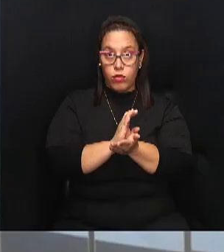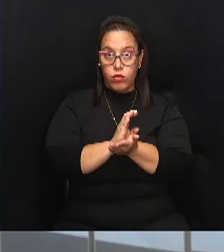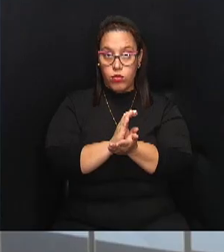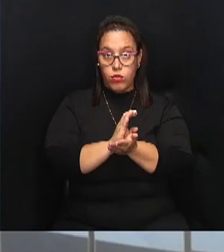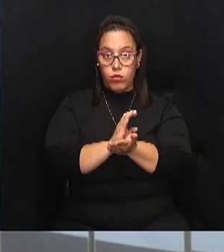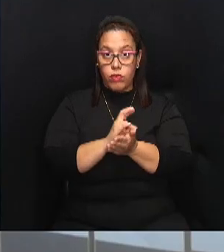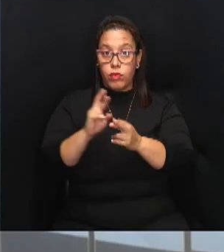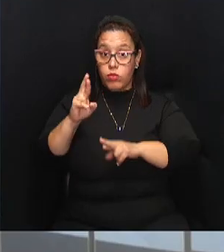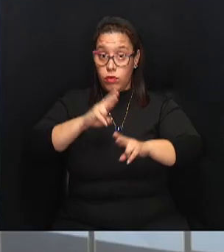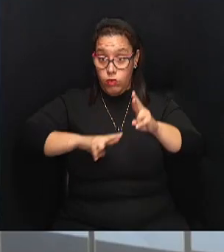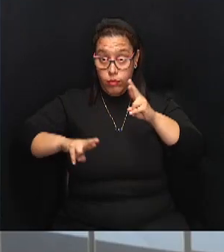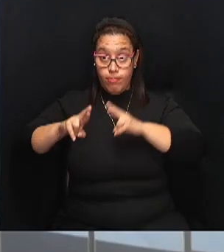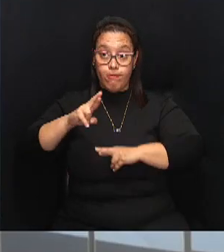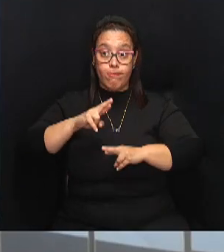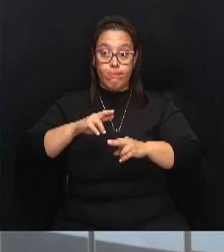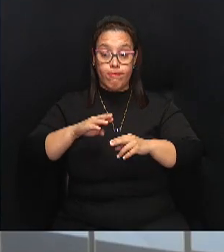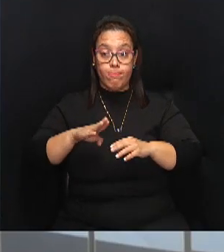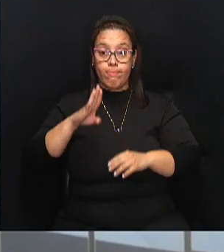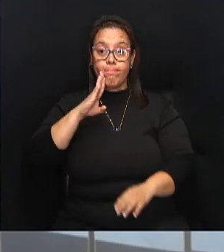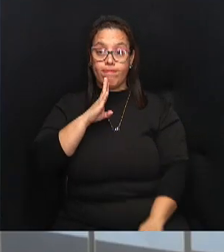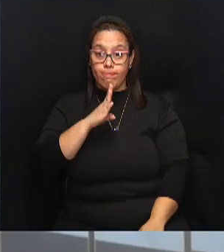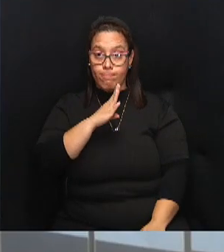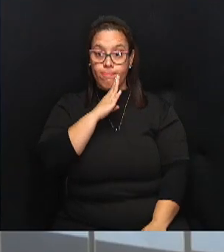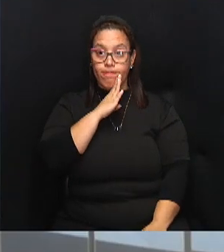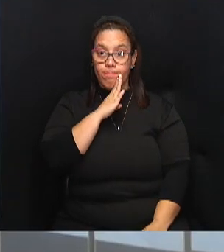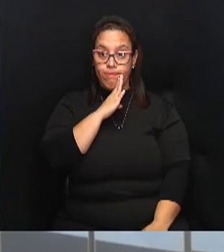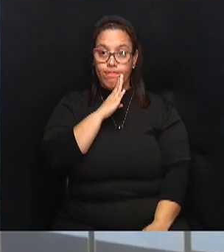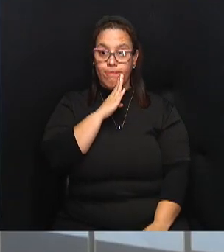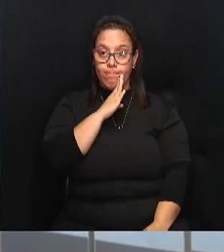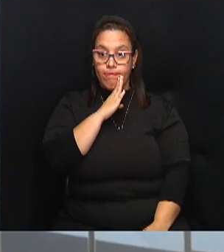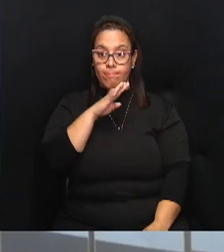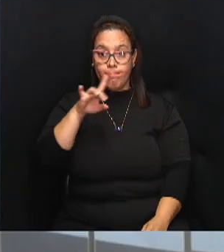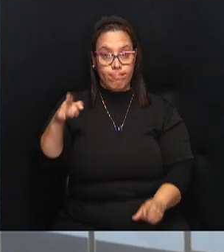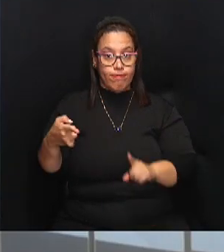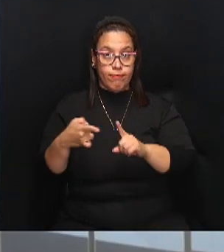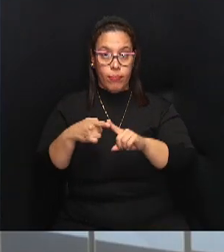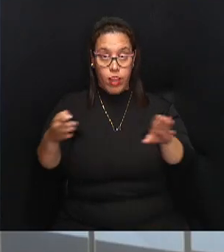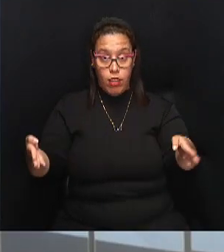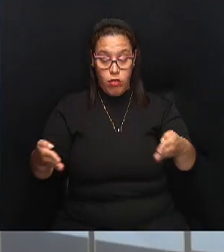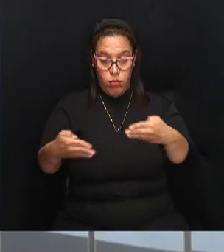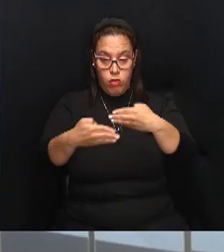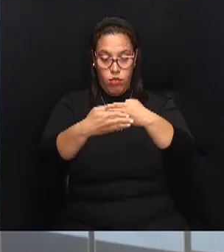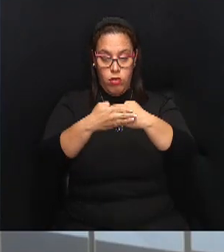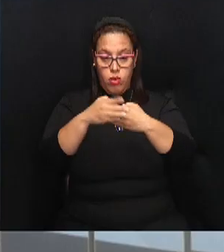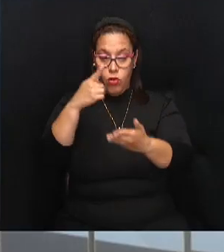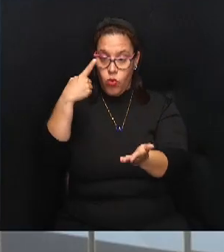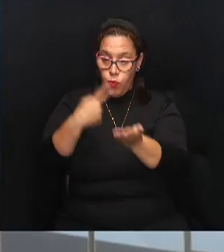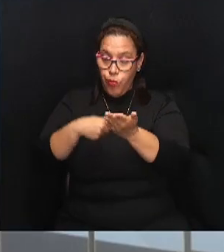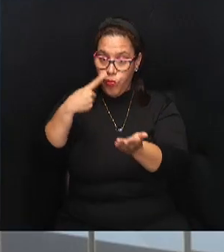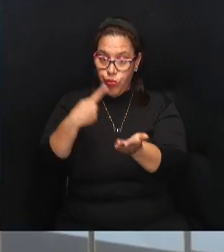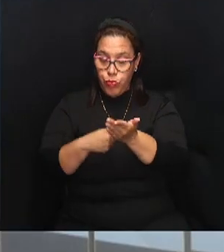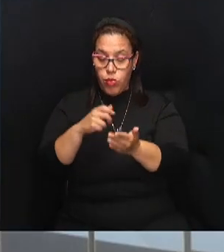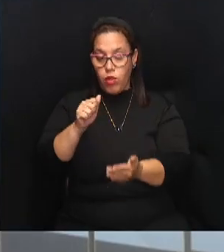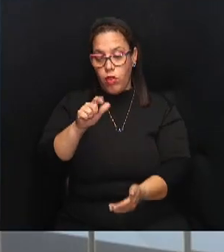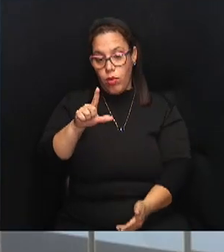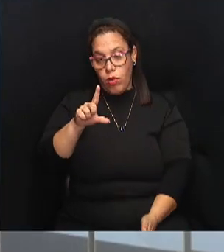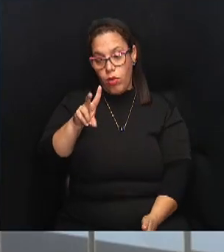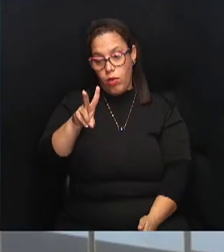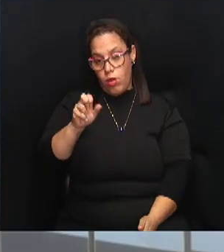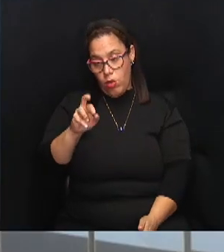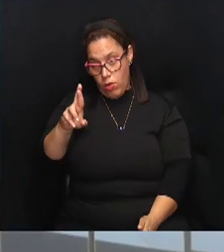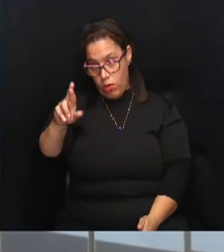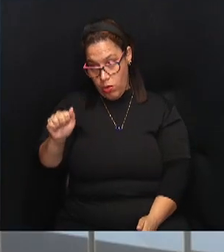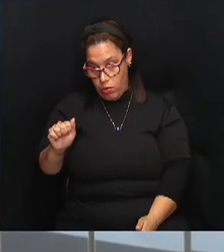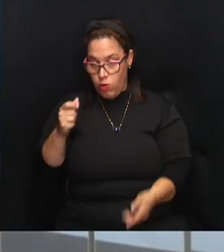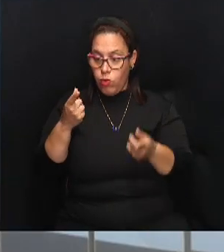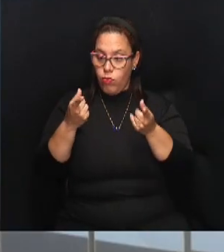A fiscalização em bares, né, o objetivo não é fechar bar, é que ele cumpra os alvarás. Isso também gera